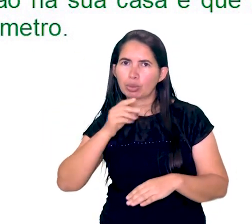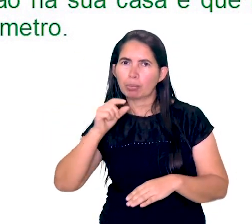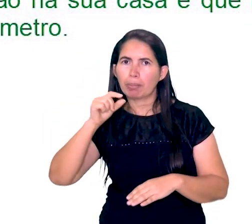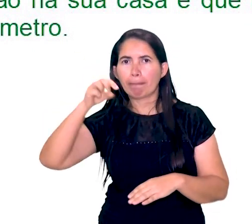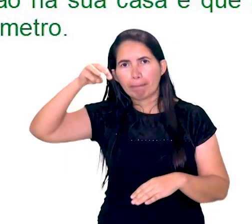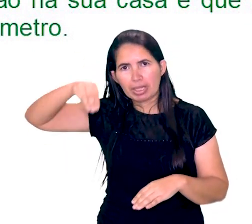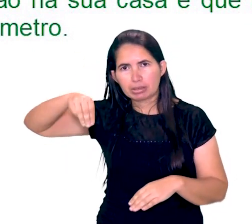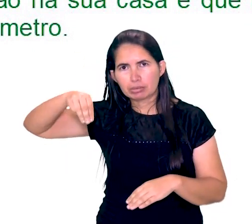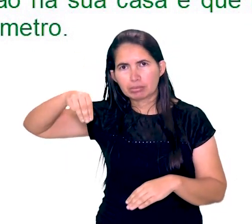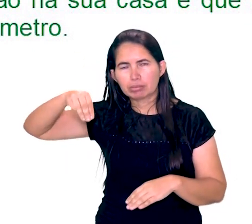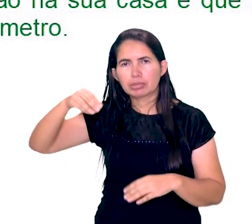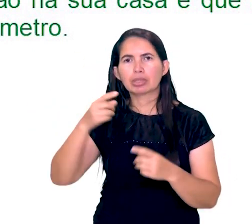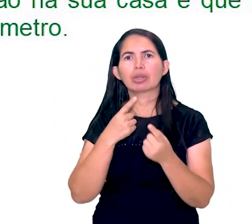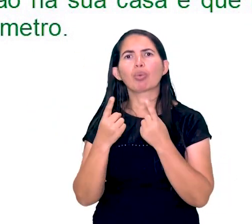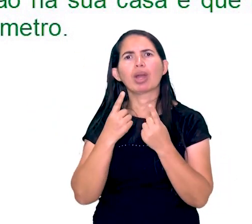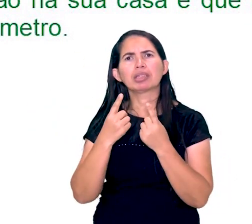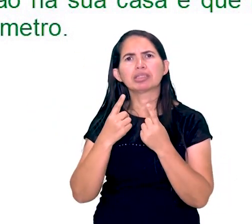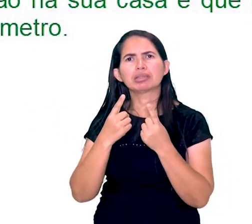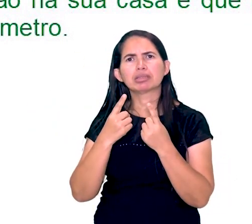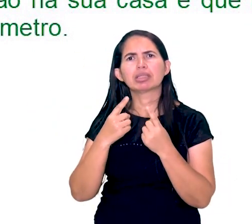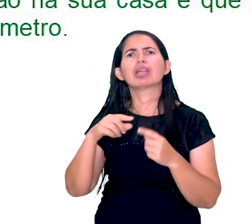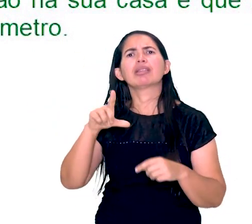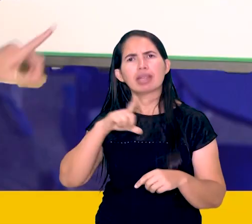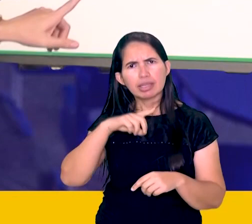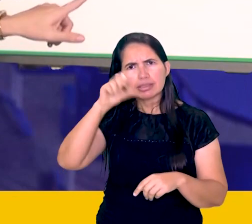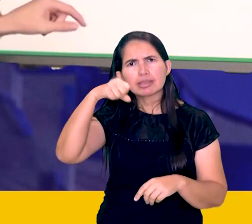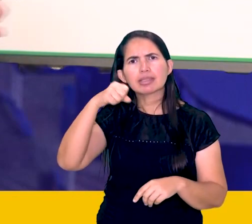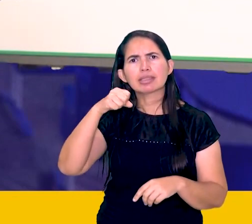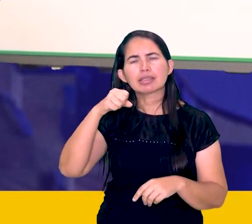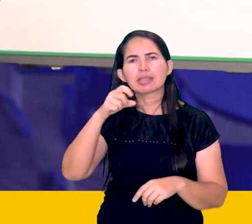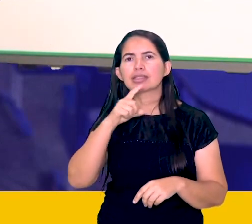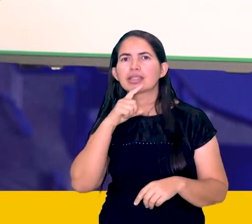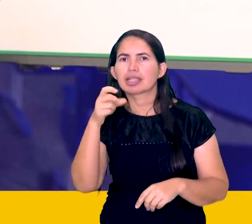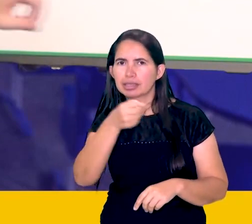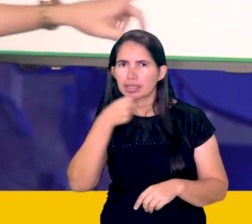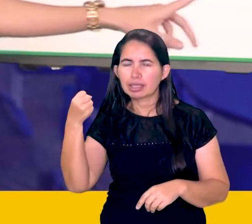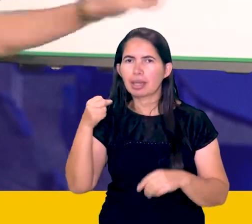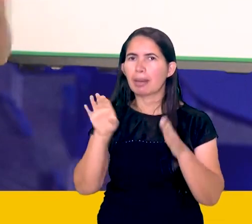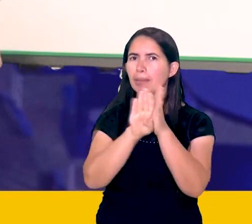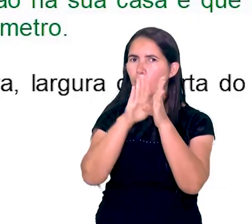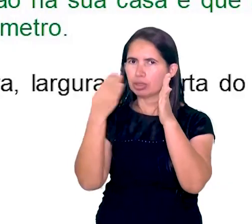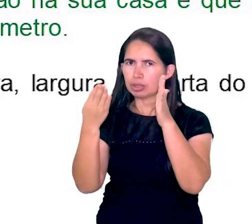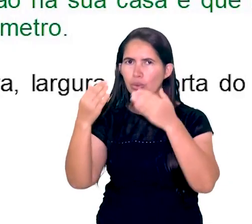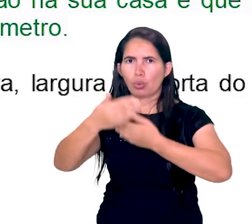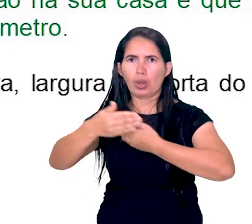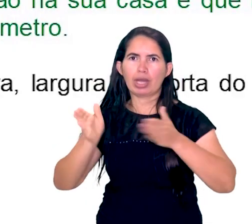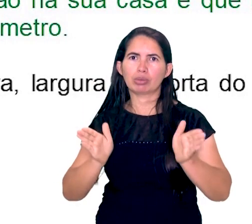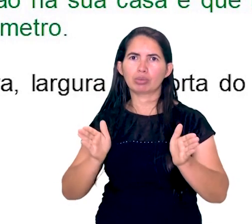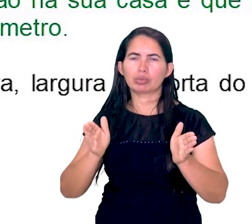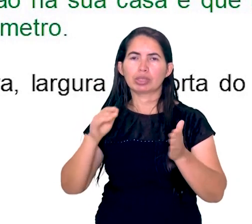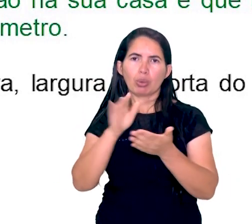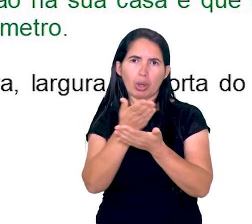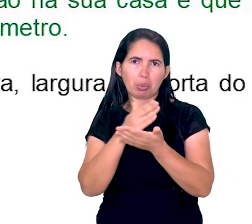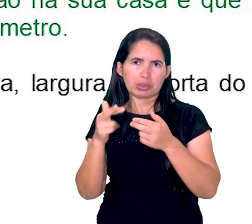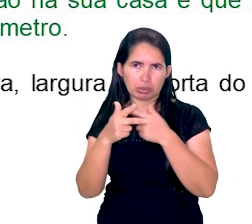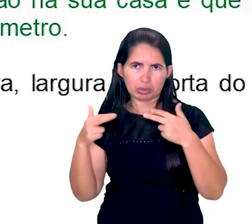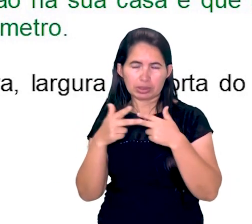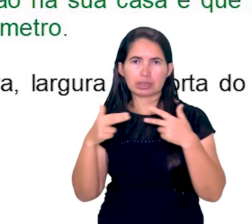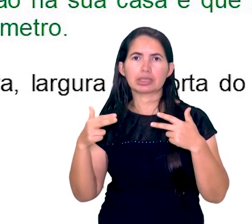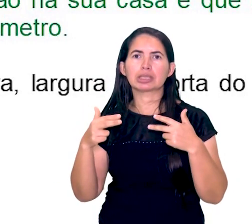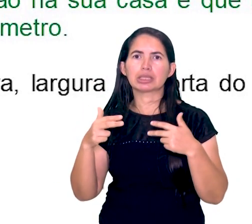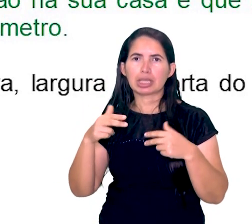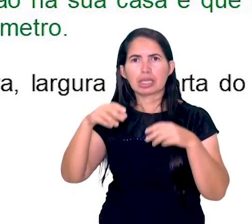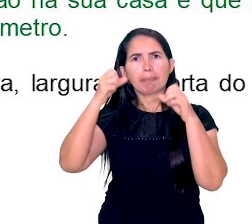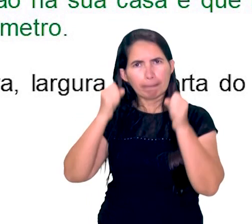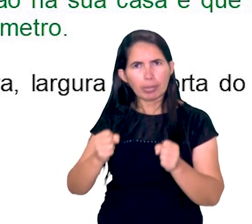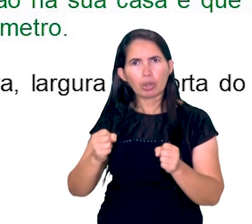são essas possíveis coisas? Existem? Sim. A geladeira, a porta do quarto, são alguns objetos que